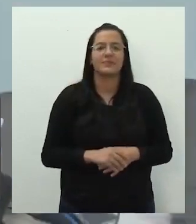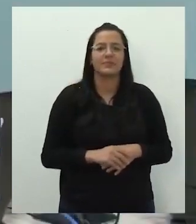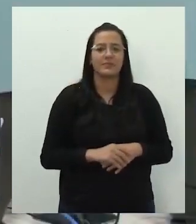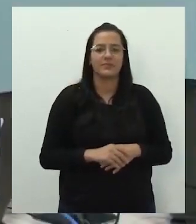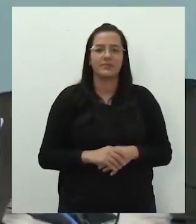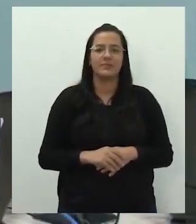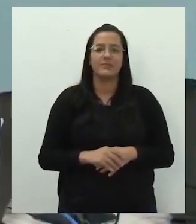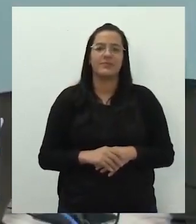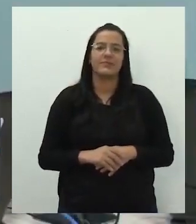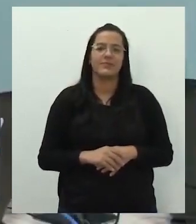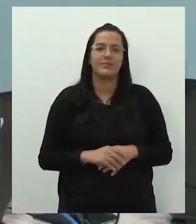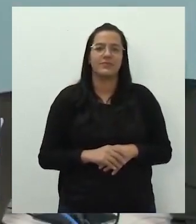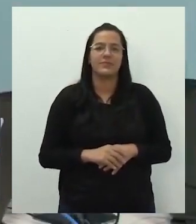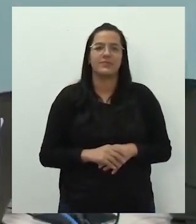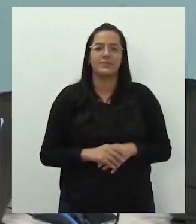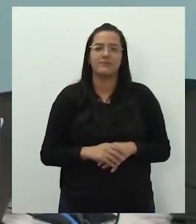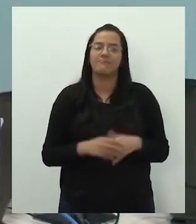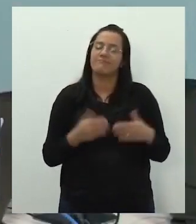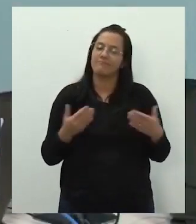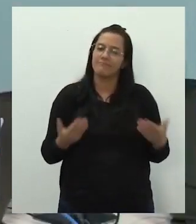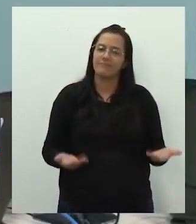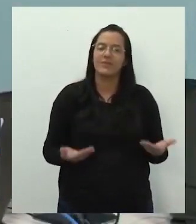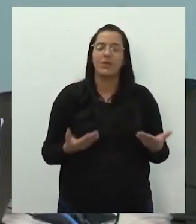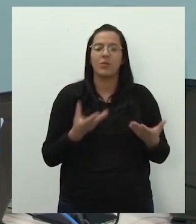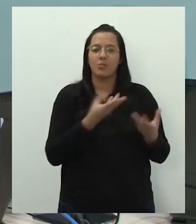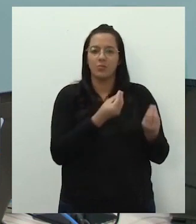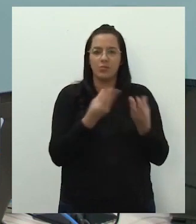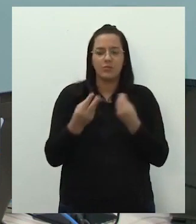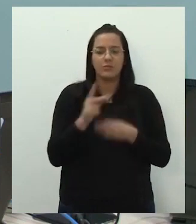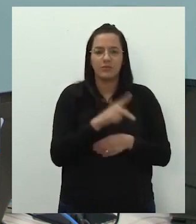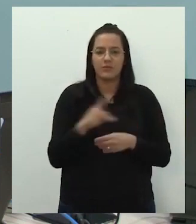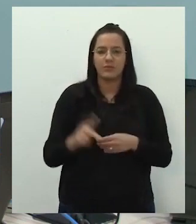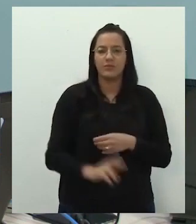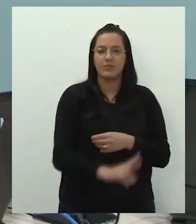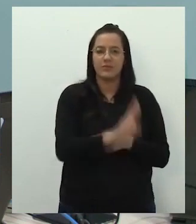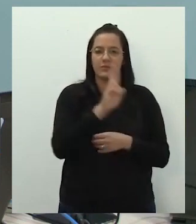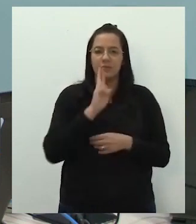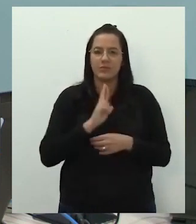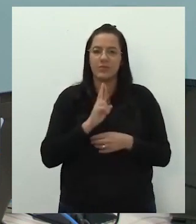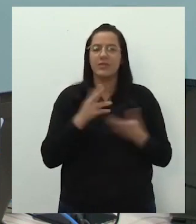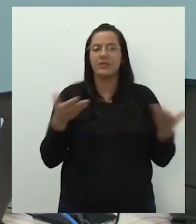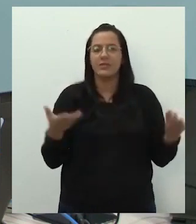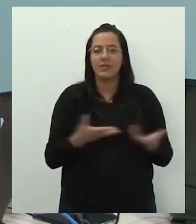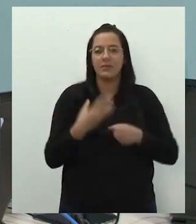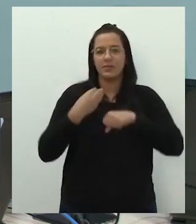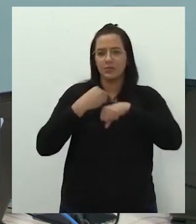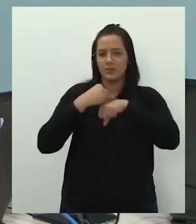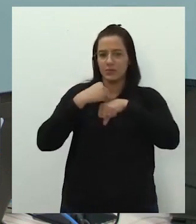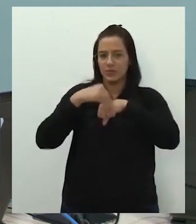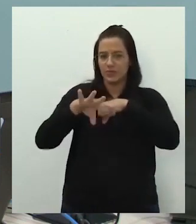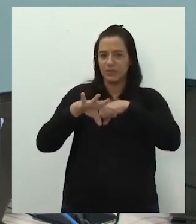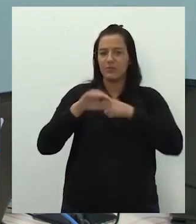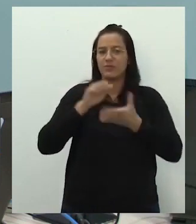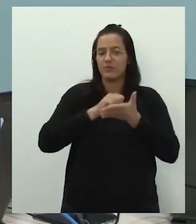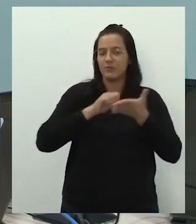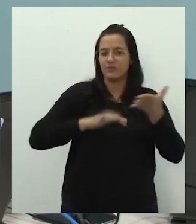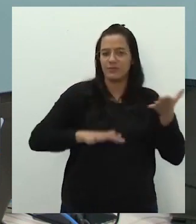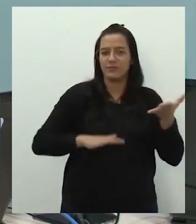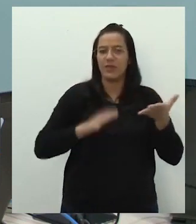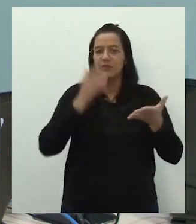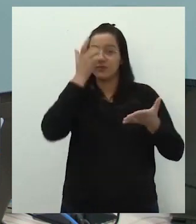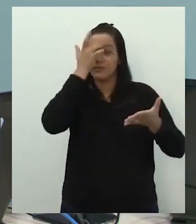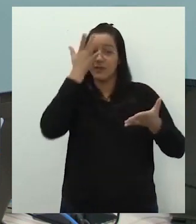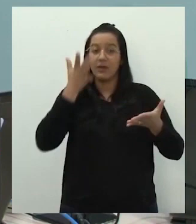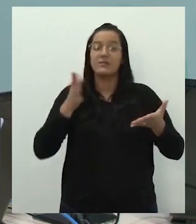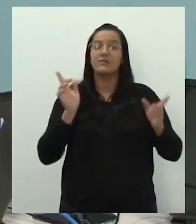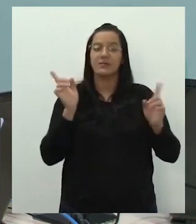Legal. Diante dessas respostas do chat, nós vamos apresentar uma sugestão de atividade prática